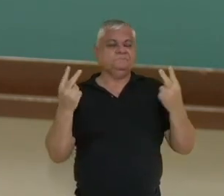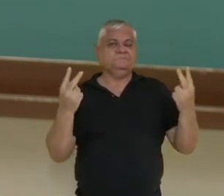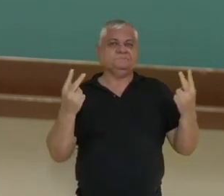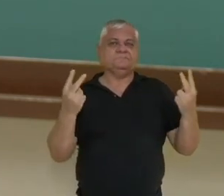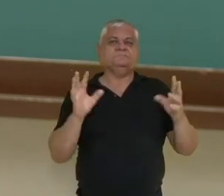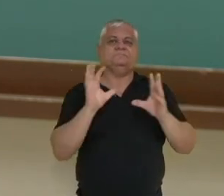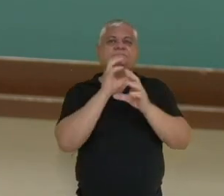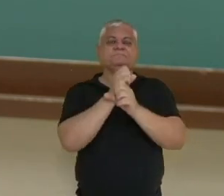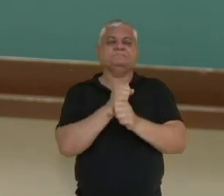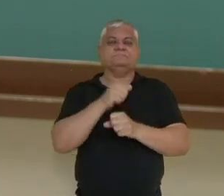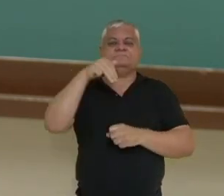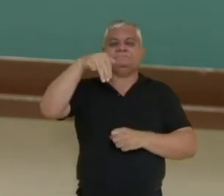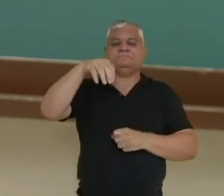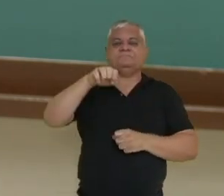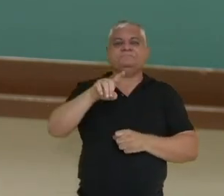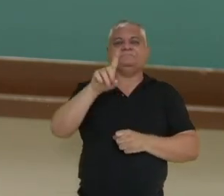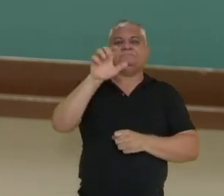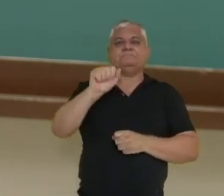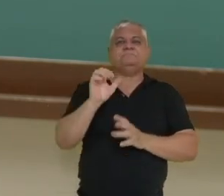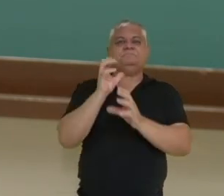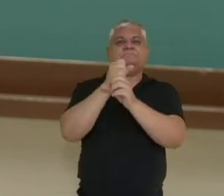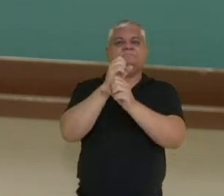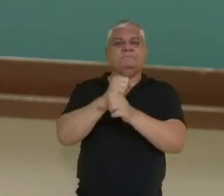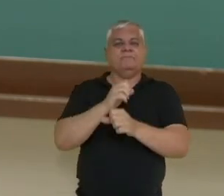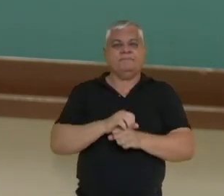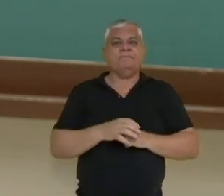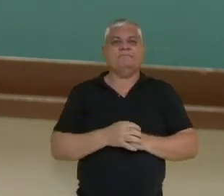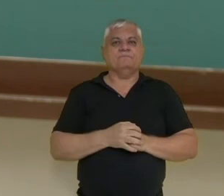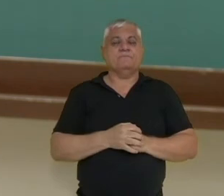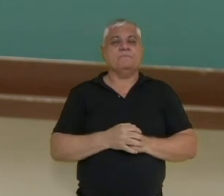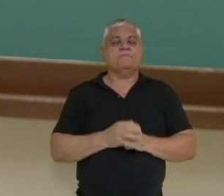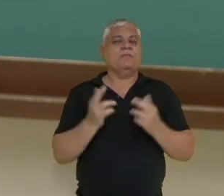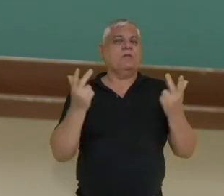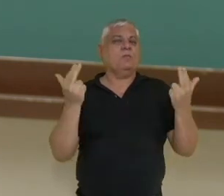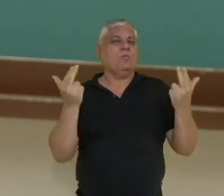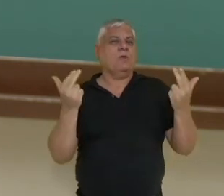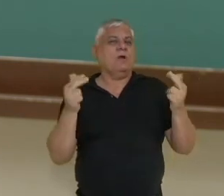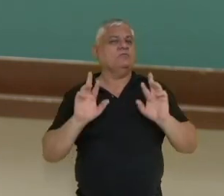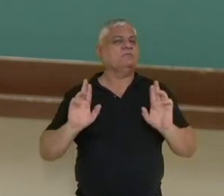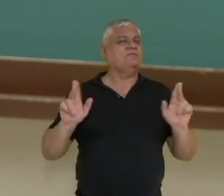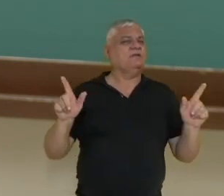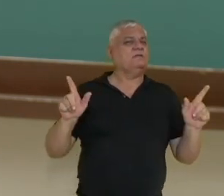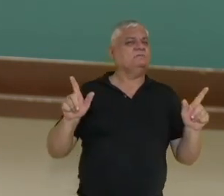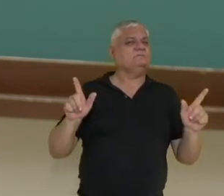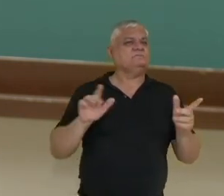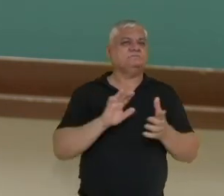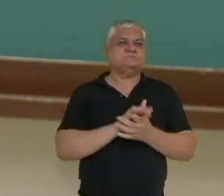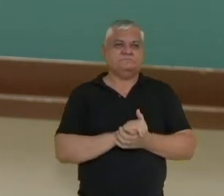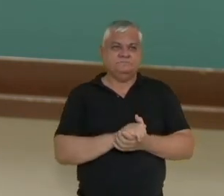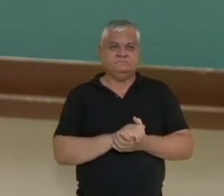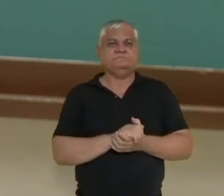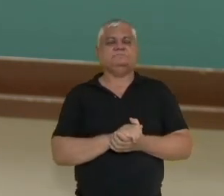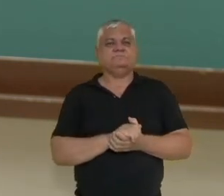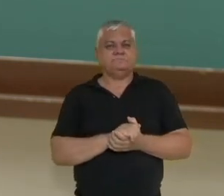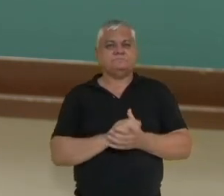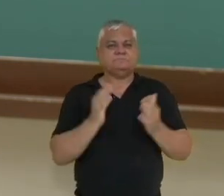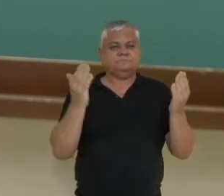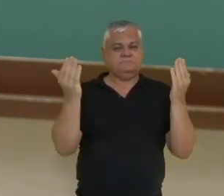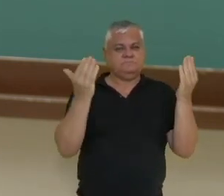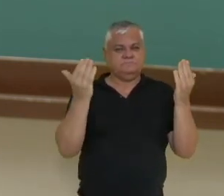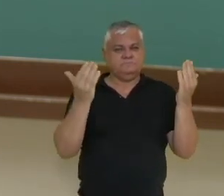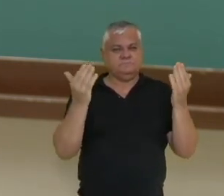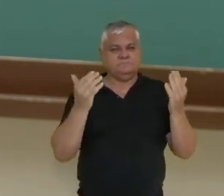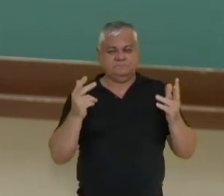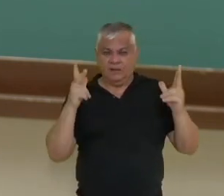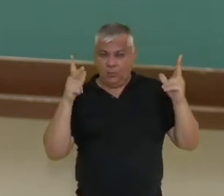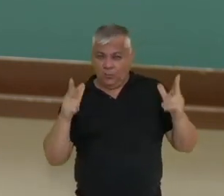calcule a média dos pontos. Essas médias são iguais ou diferentes? Então, faça uma análise aí